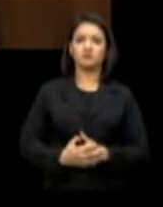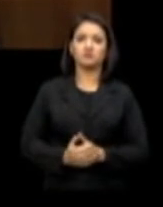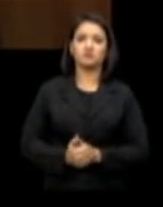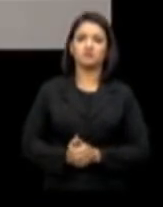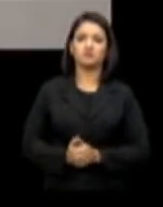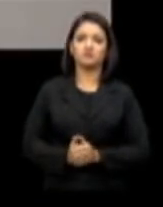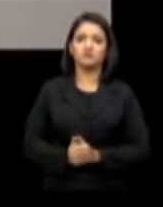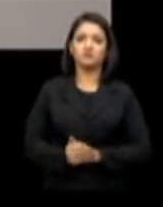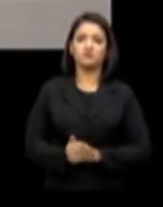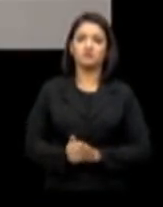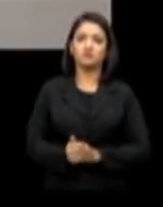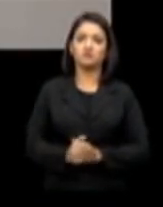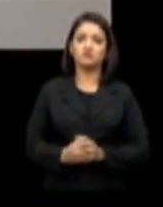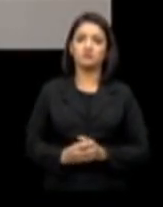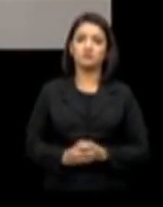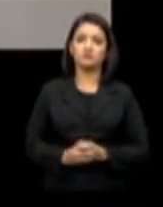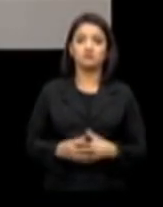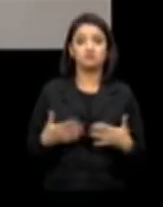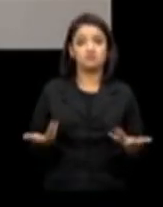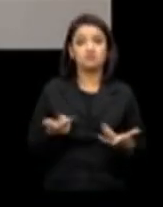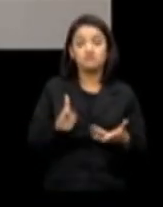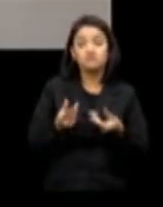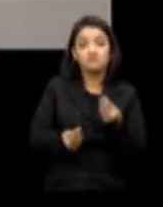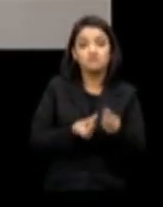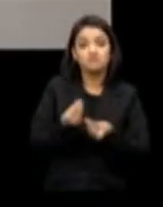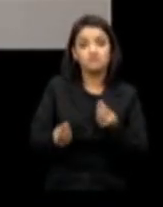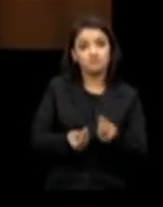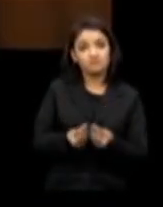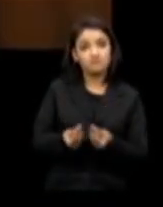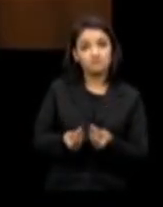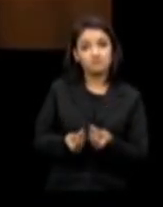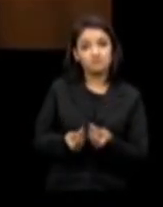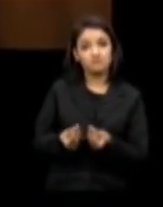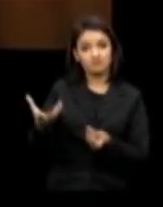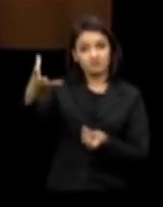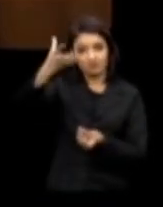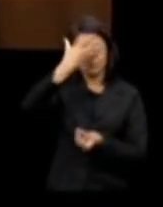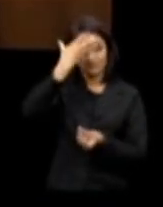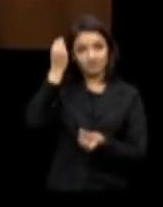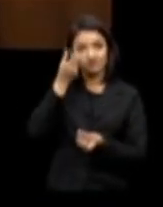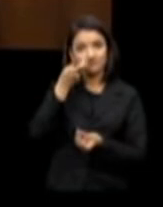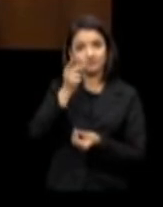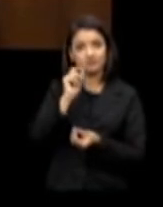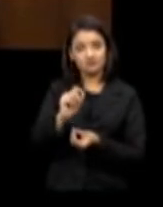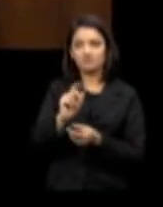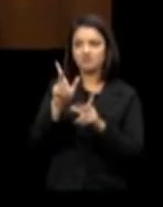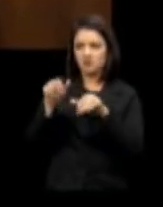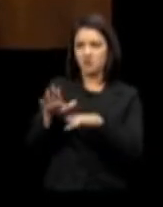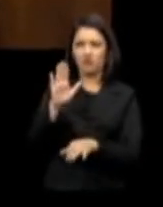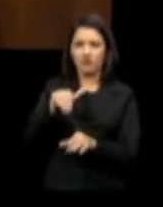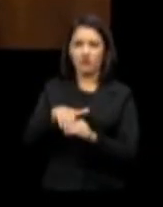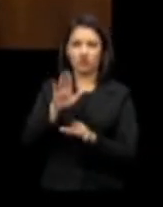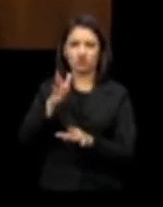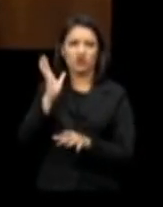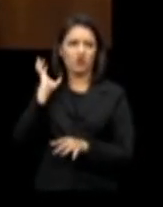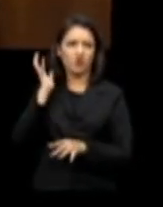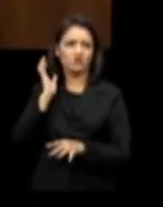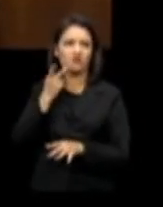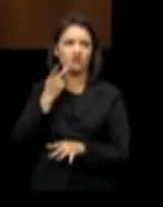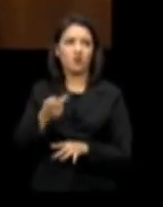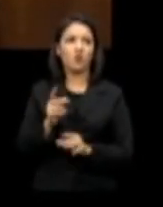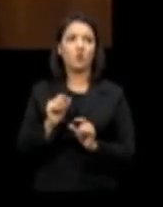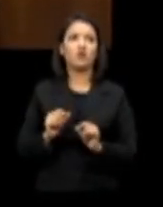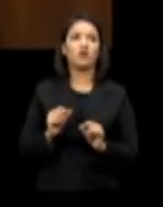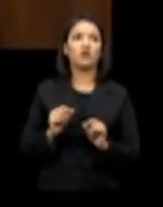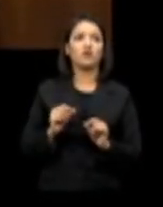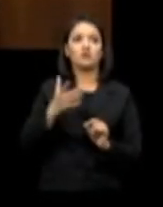Nesse ponto, não há como deixar de observar, como já sustentado no belíssimo voto da ministra Rosa Weber, que o